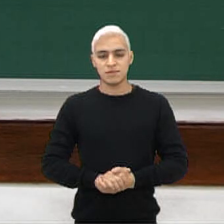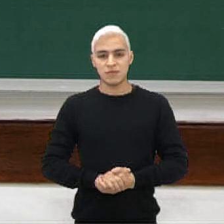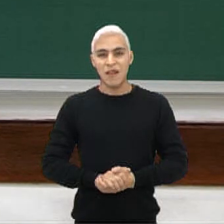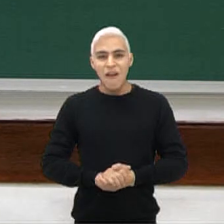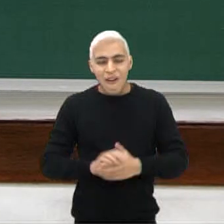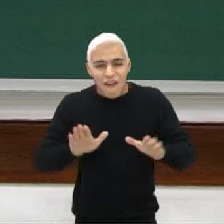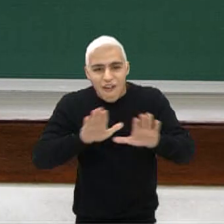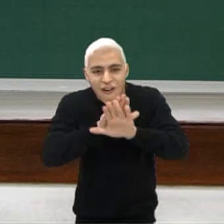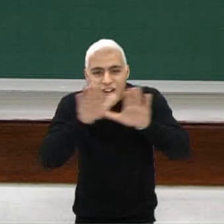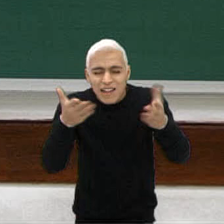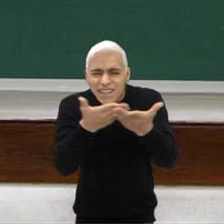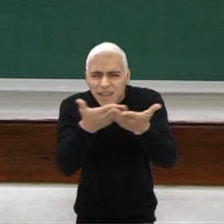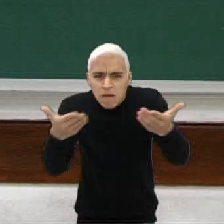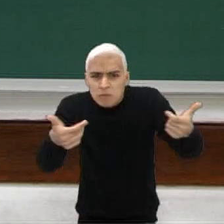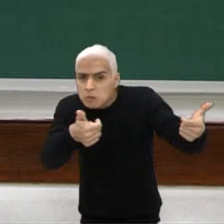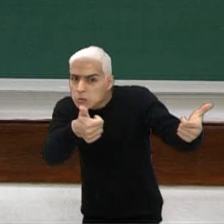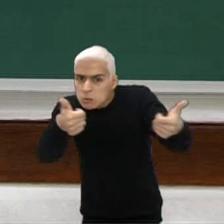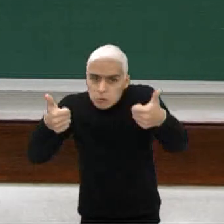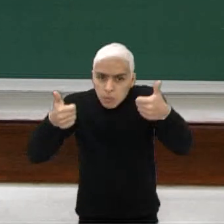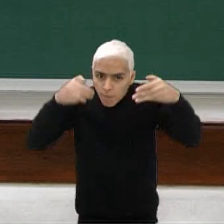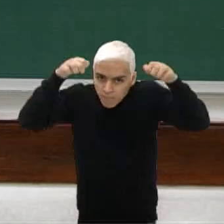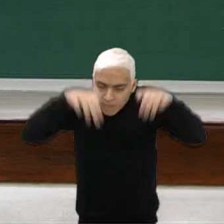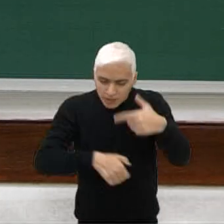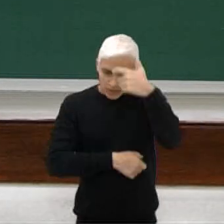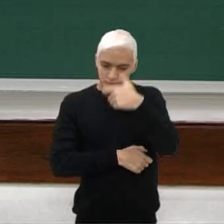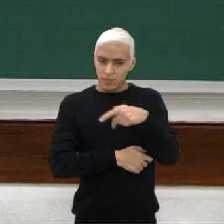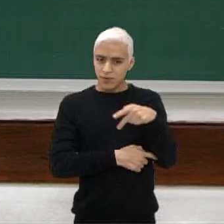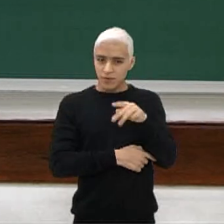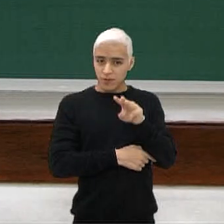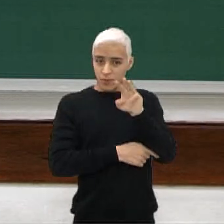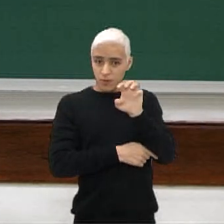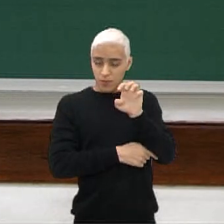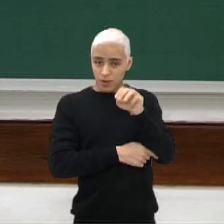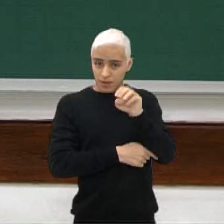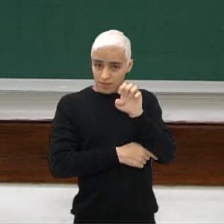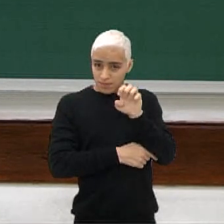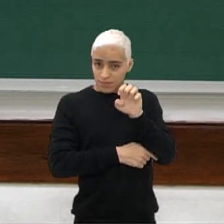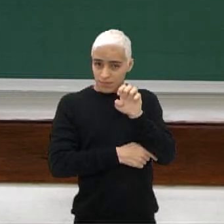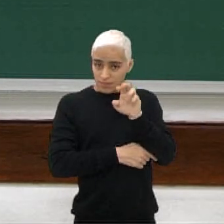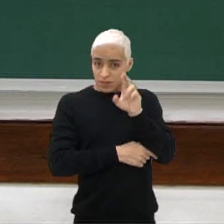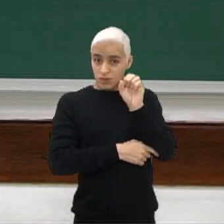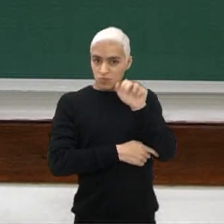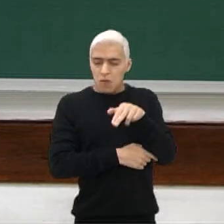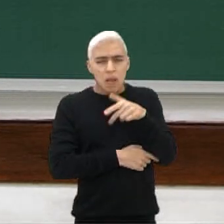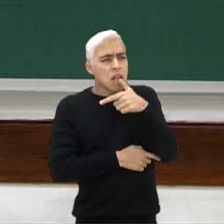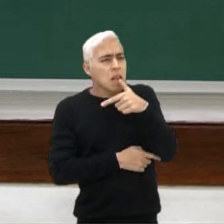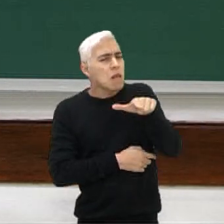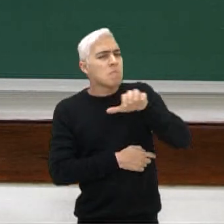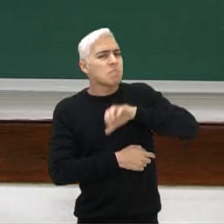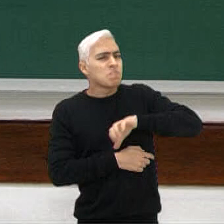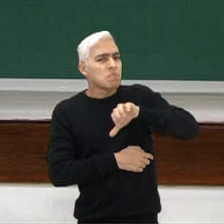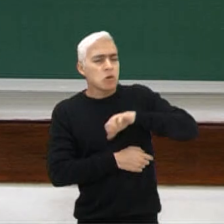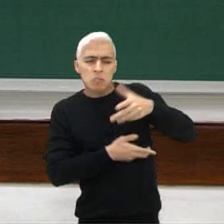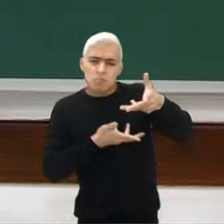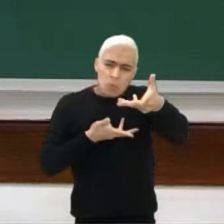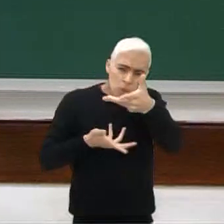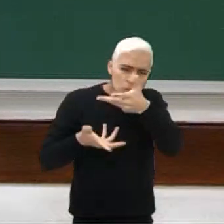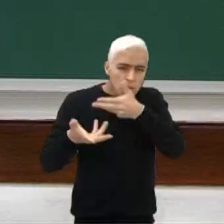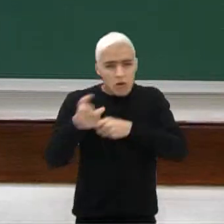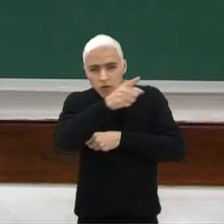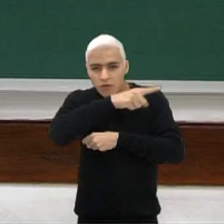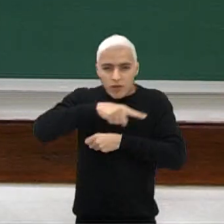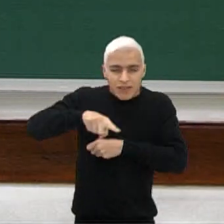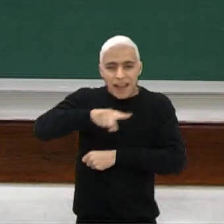Olá pessoal, tudo bem com vocês? Eu sou o professor Emerson e estou trabalhando língua portuguesa com vocês que estão aí na